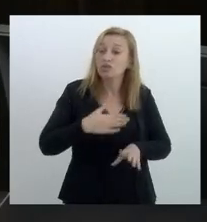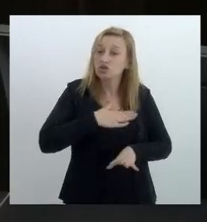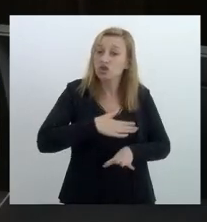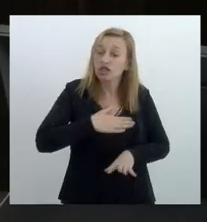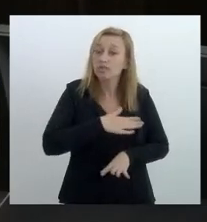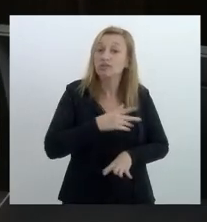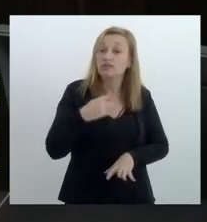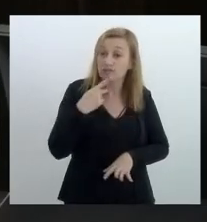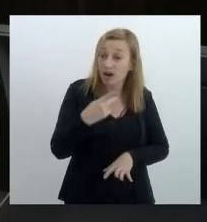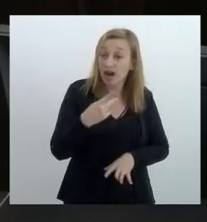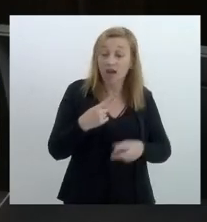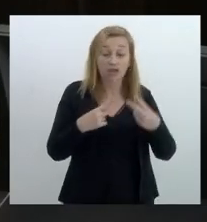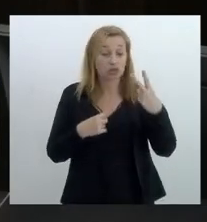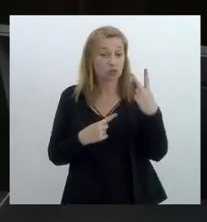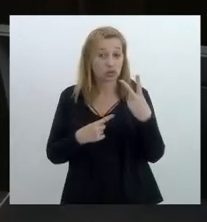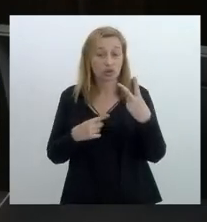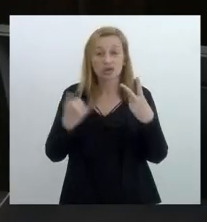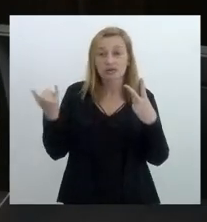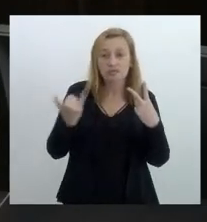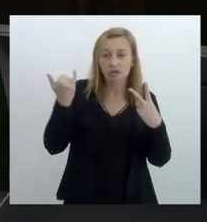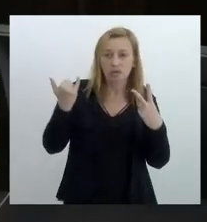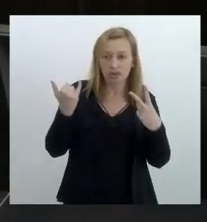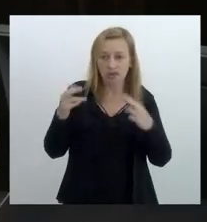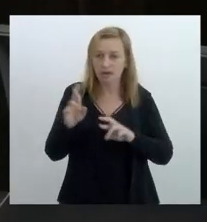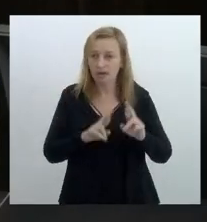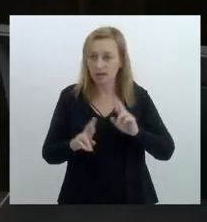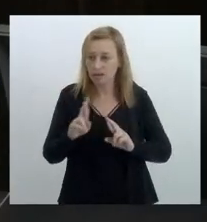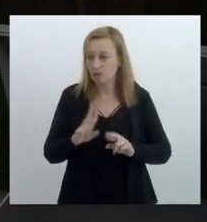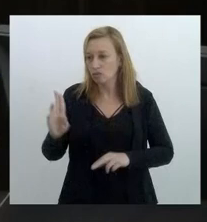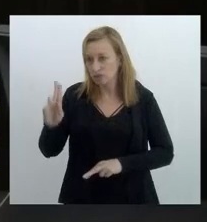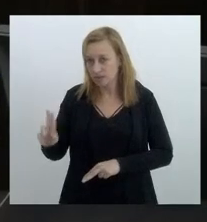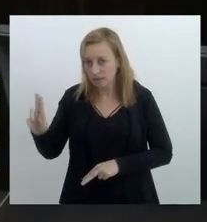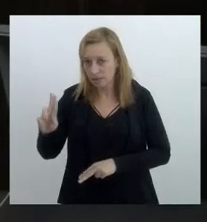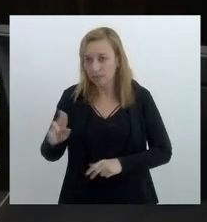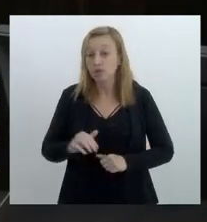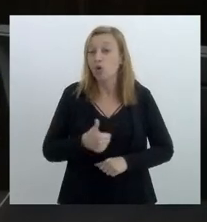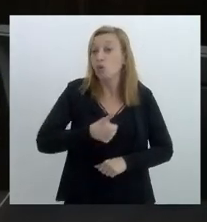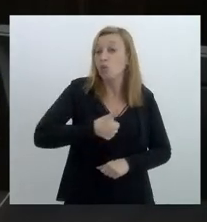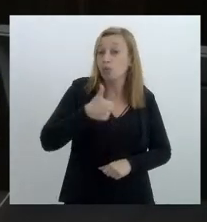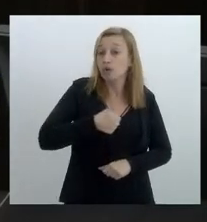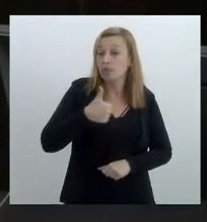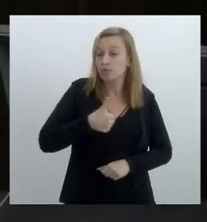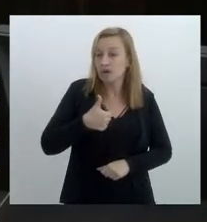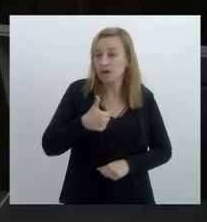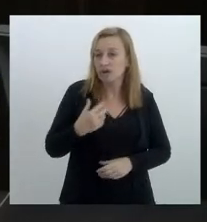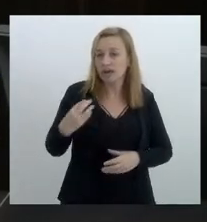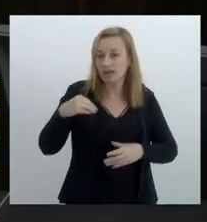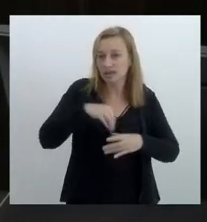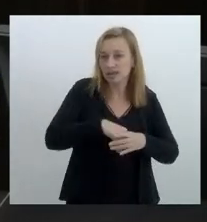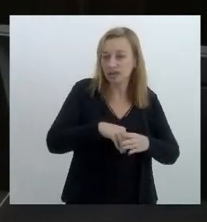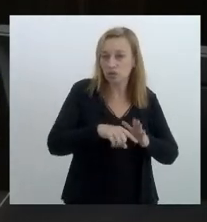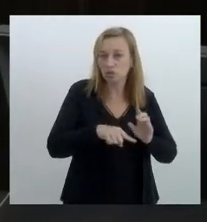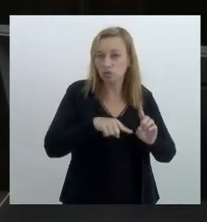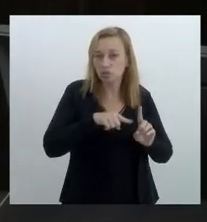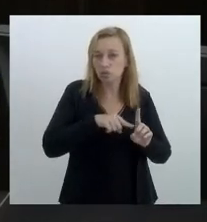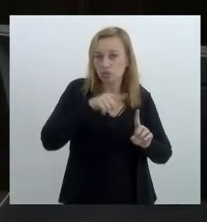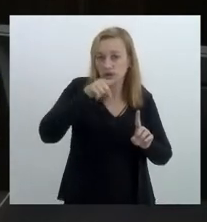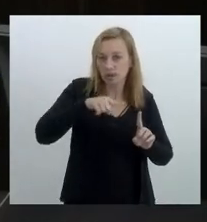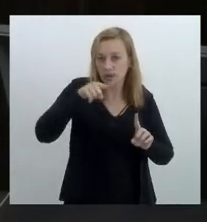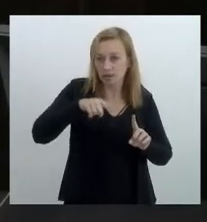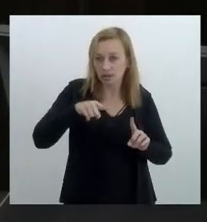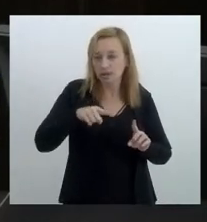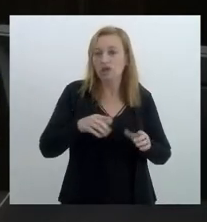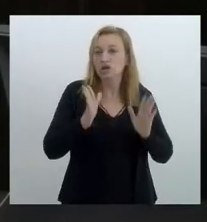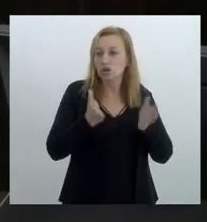frisar dois pontos importantes em relação às universidades. O primeiro é que elas compõem dentro do índice. E hoje,